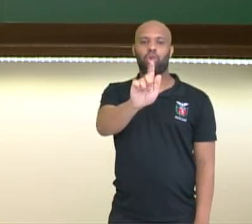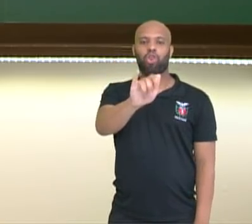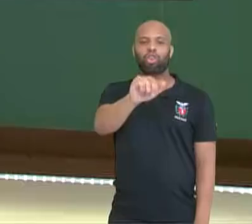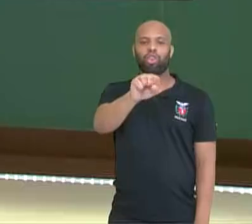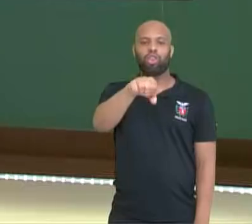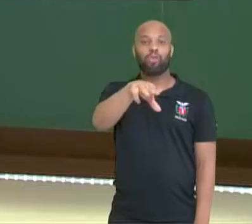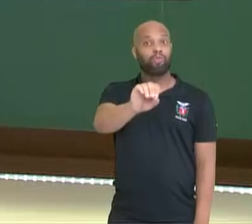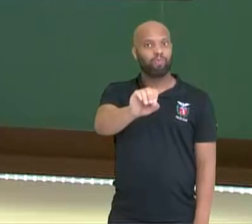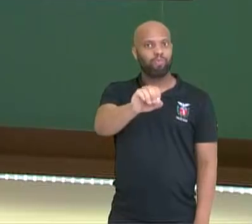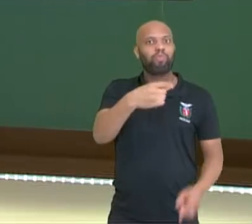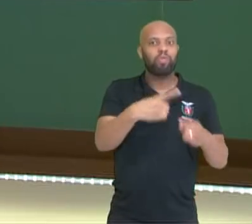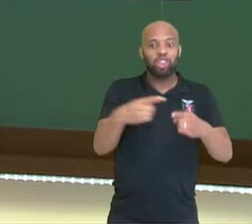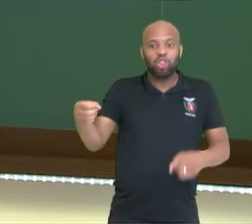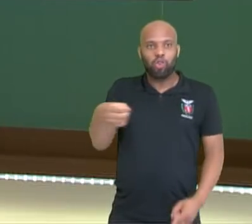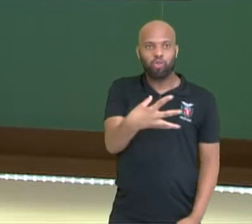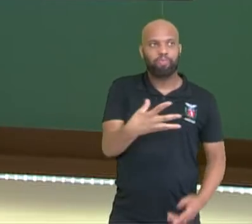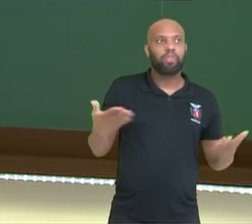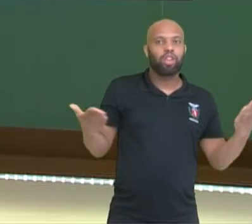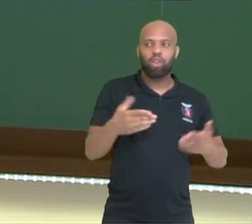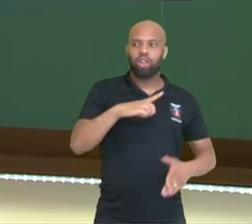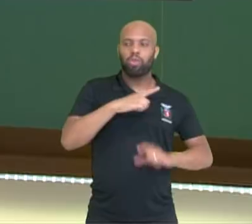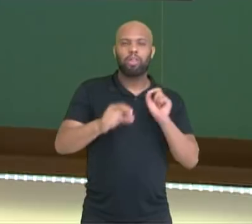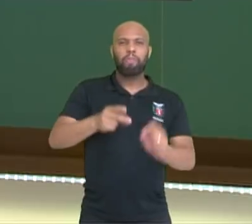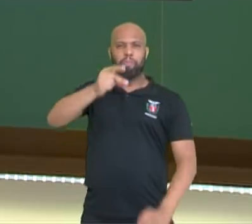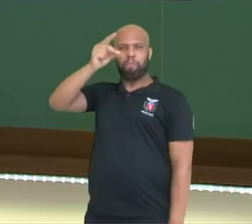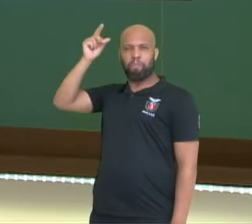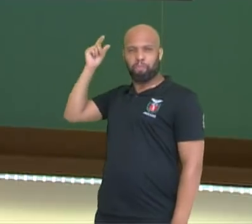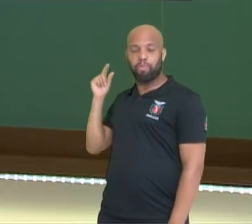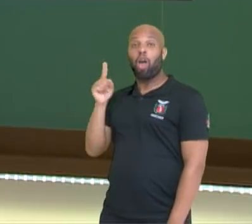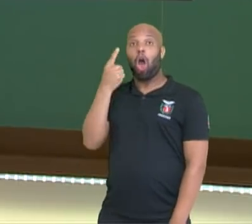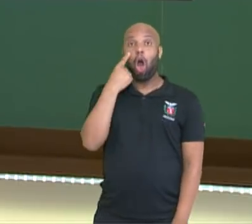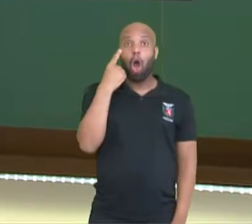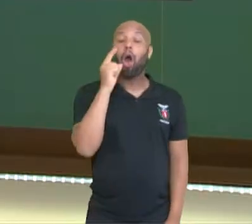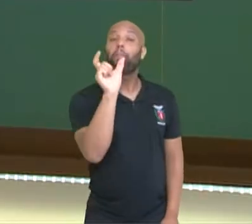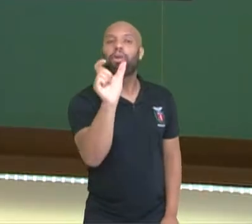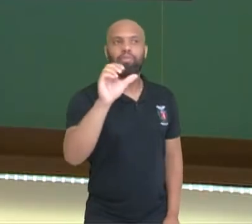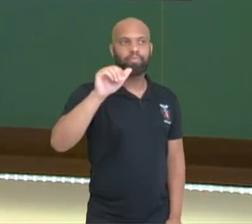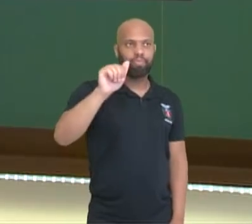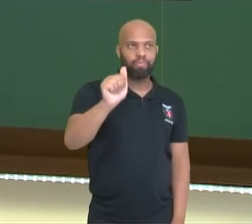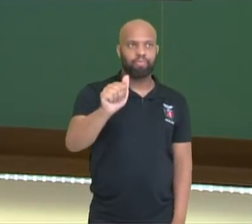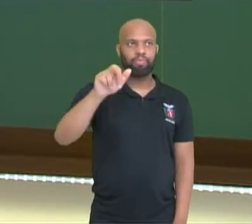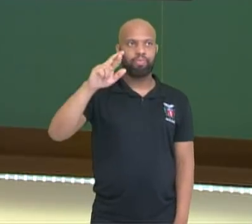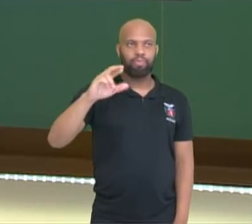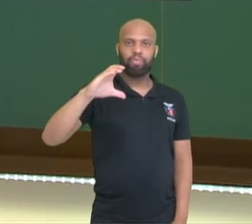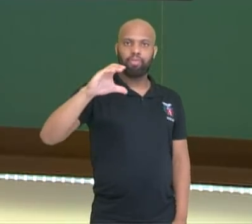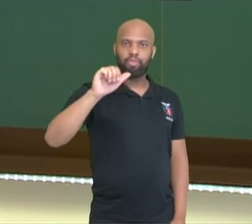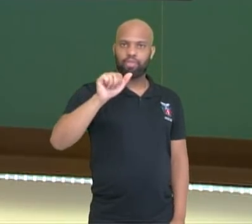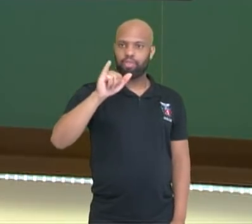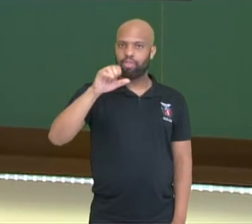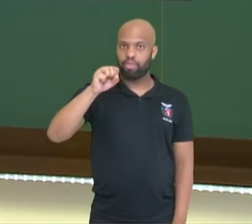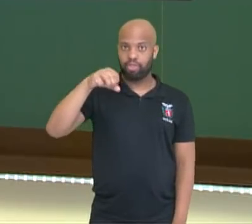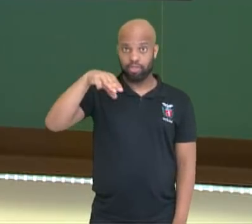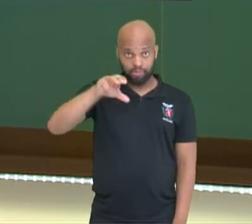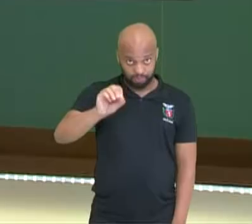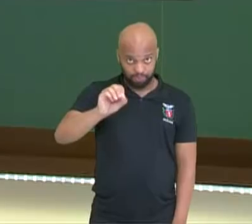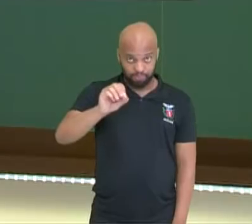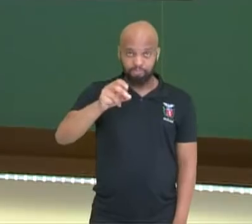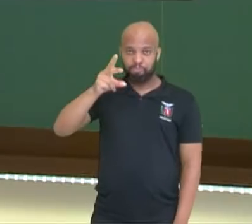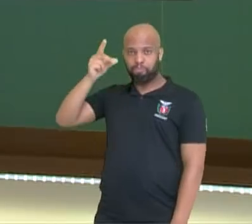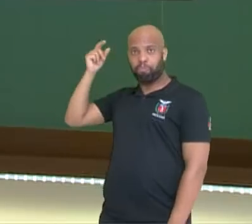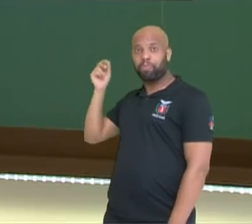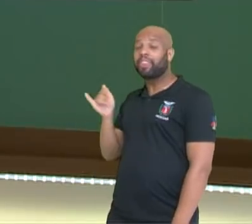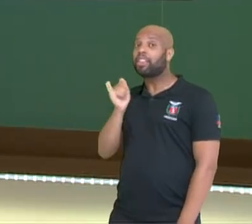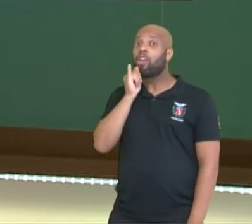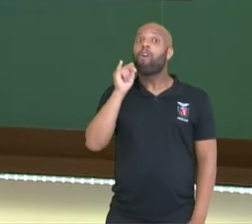Arcaísmo, o que é arcaísmo? Uma palavra muito antiga. Então, por exemplo, você é uma